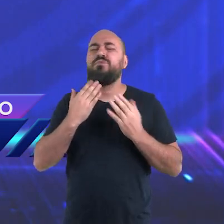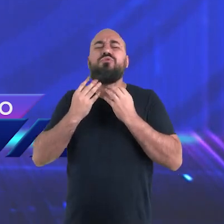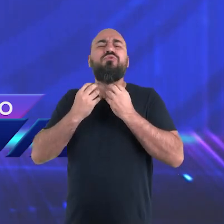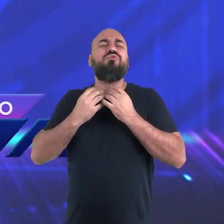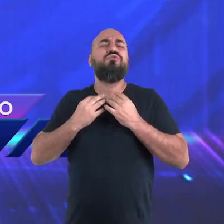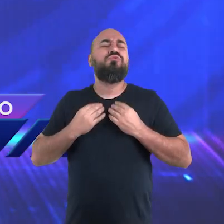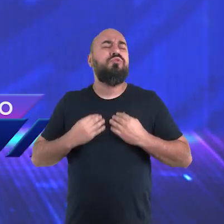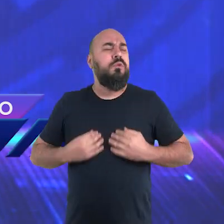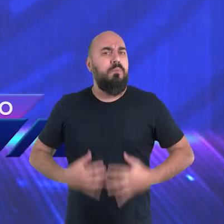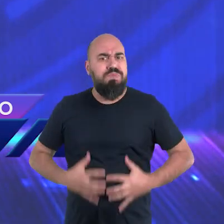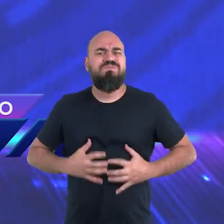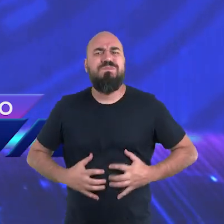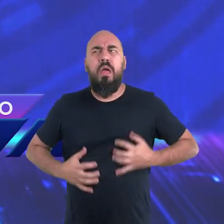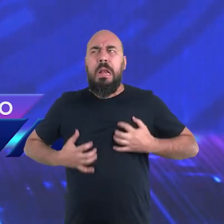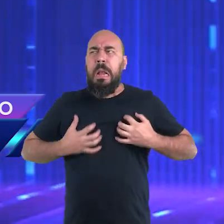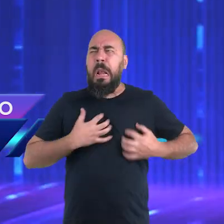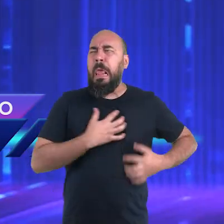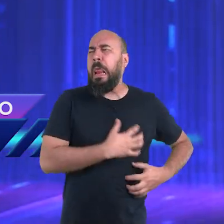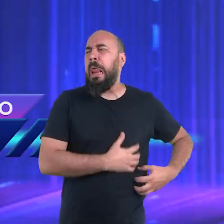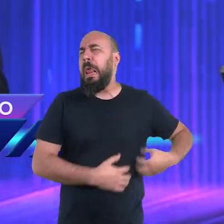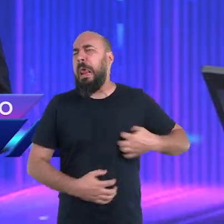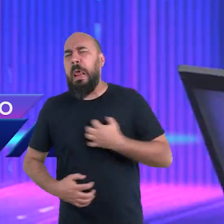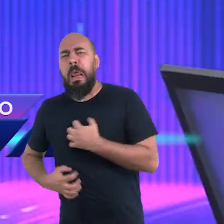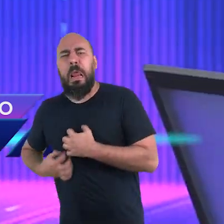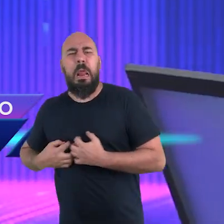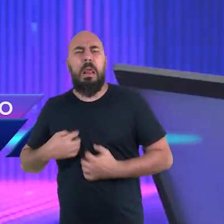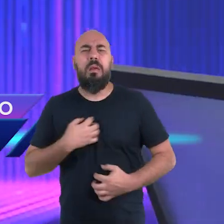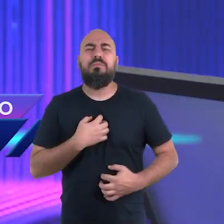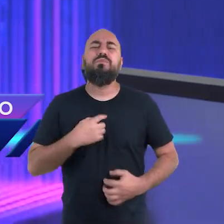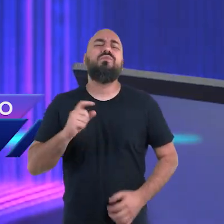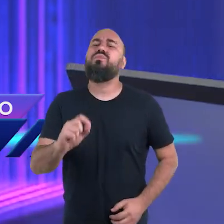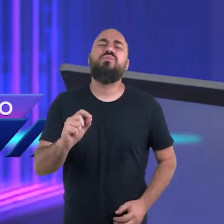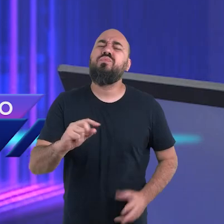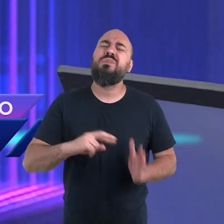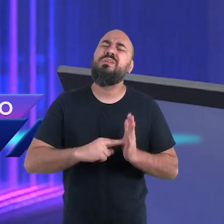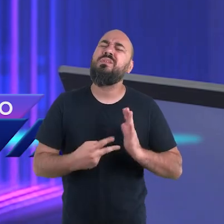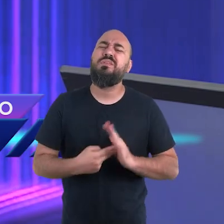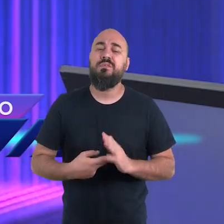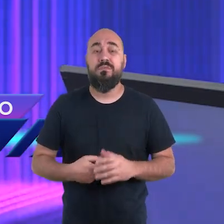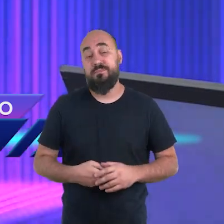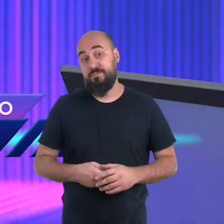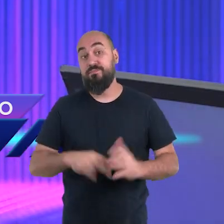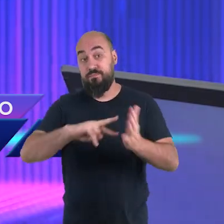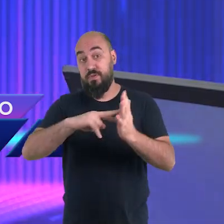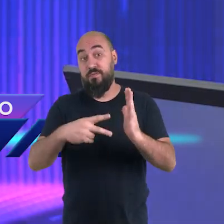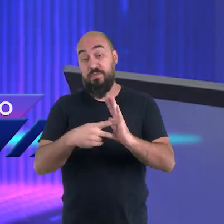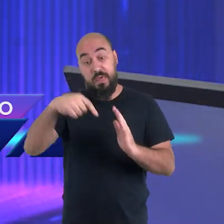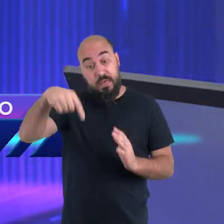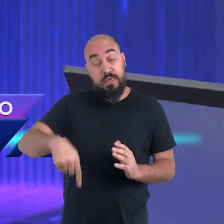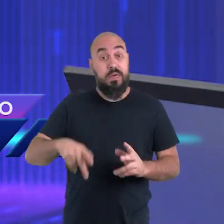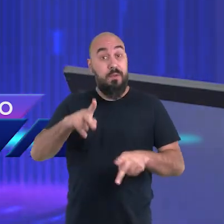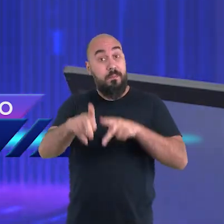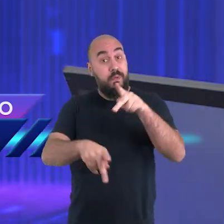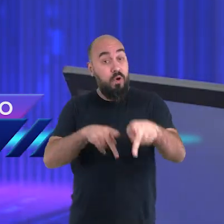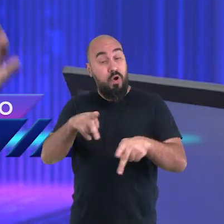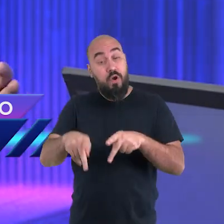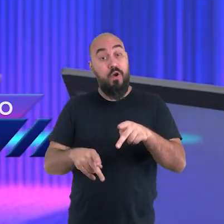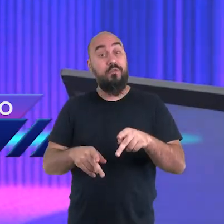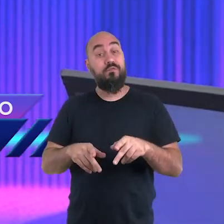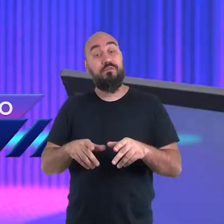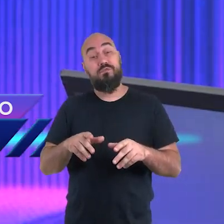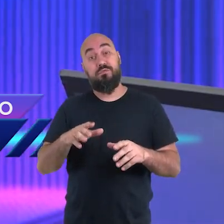O que isso queria dizer? Esta profecia tem a ver com o povo de Deus na terra, tem a ver com os momentos